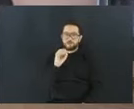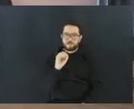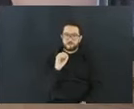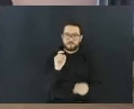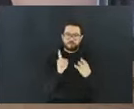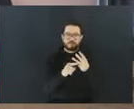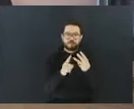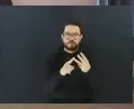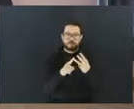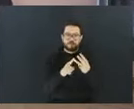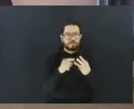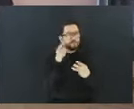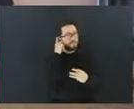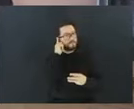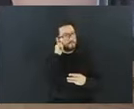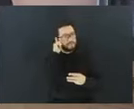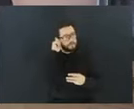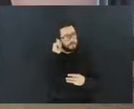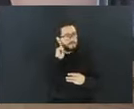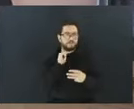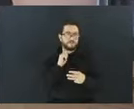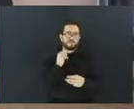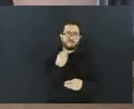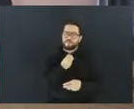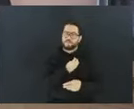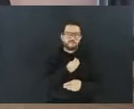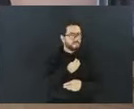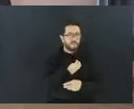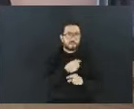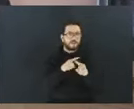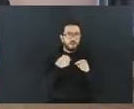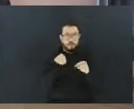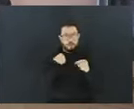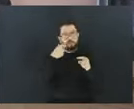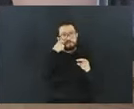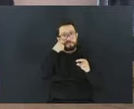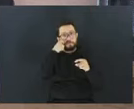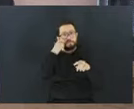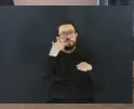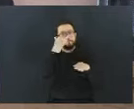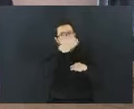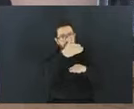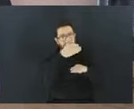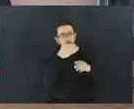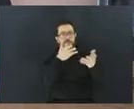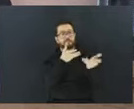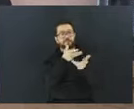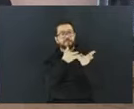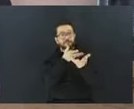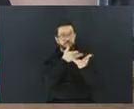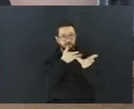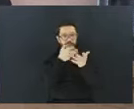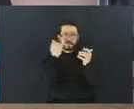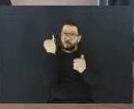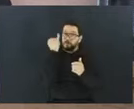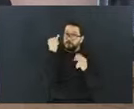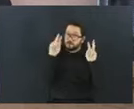faz presente. Estive lá por umas duas oportunidades ano passado, conversando com ele sobre esse importante tema que é a segurança